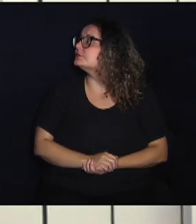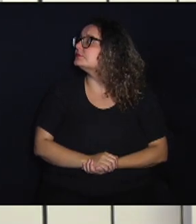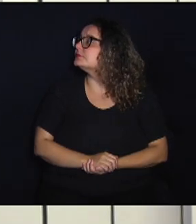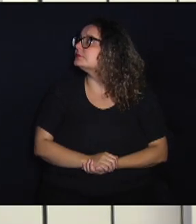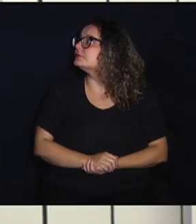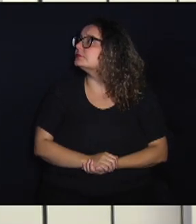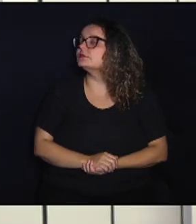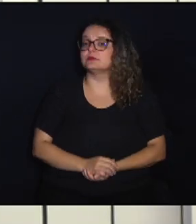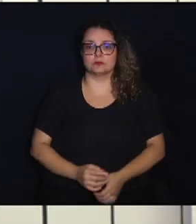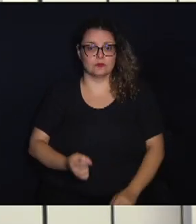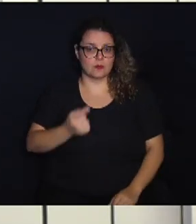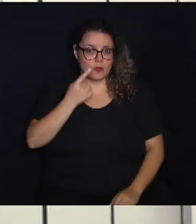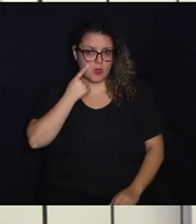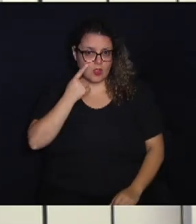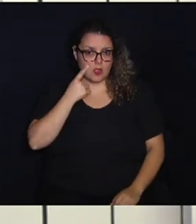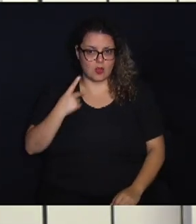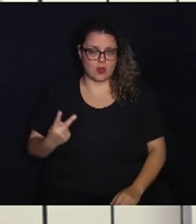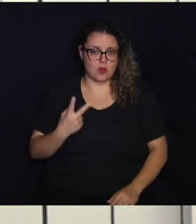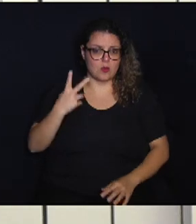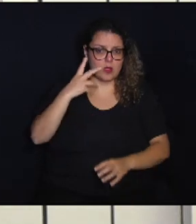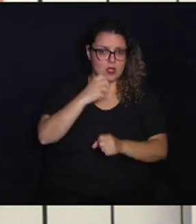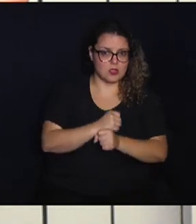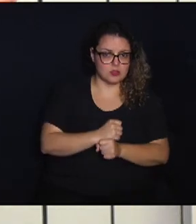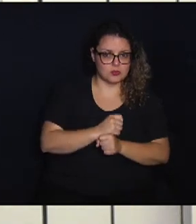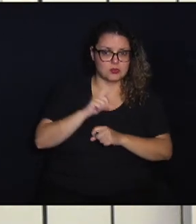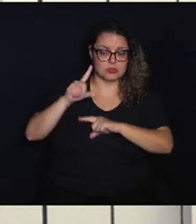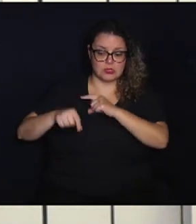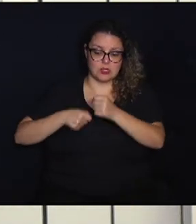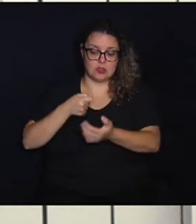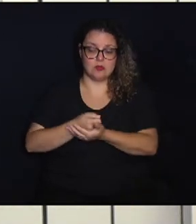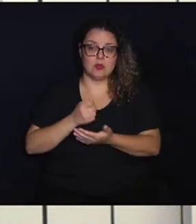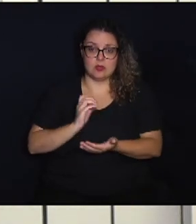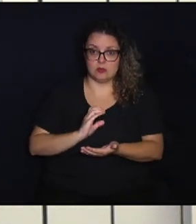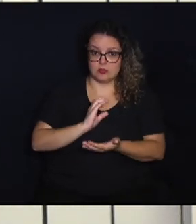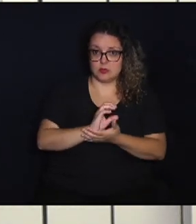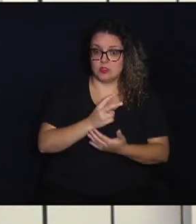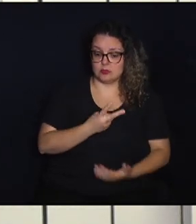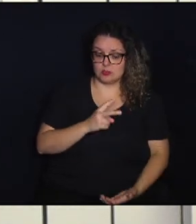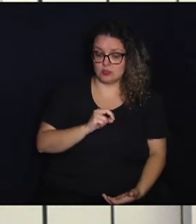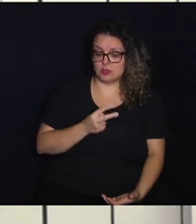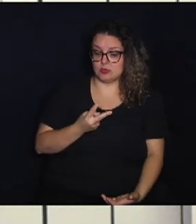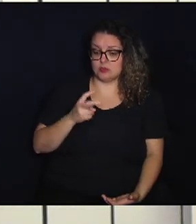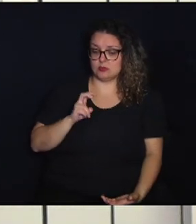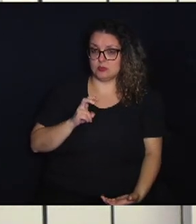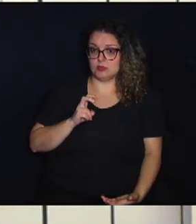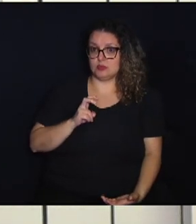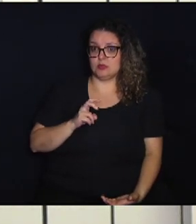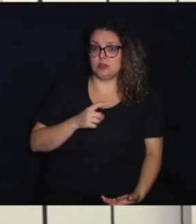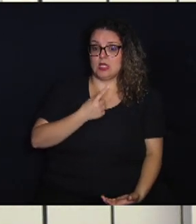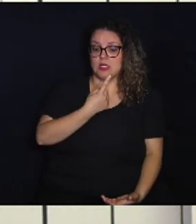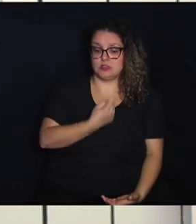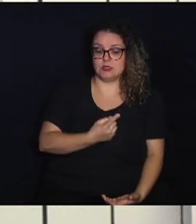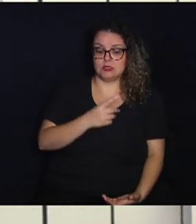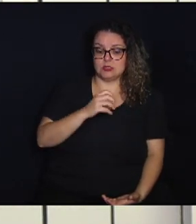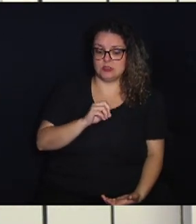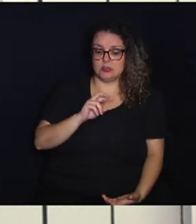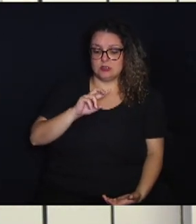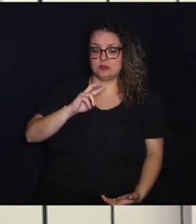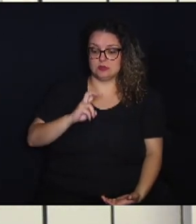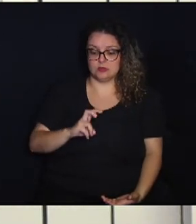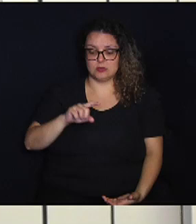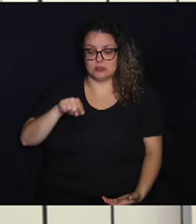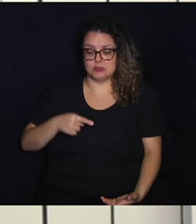E olha só, o valor total das emendas impositivas para 2025 é de R$